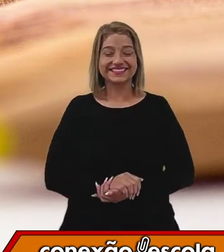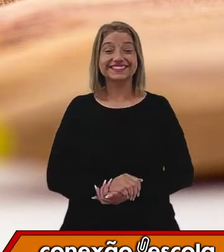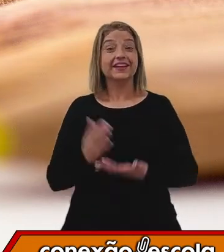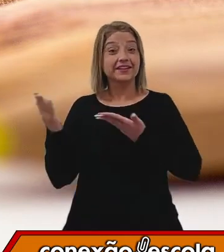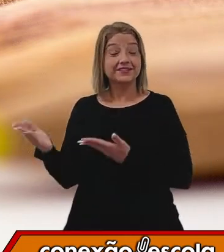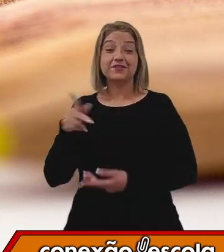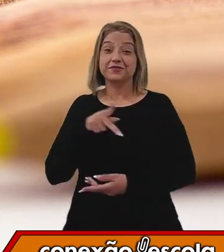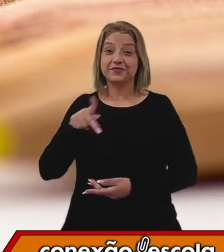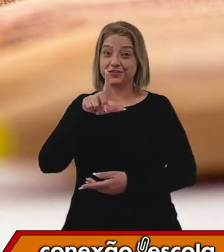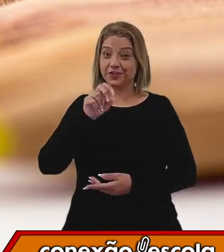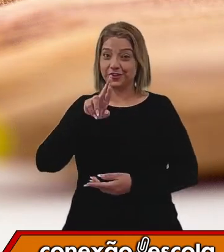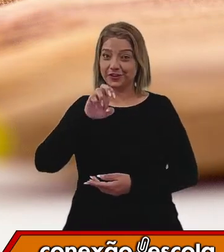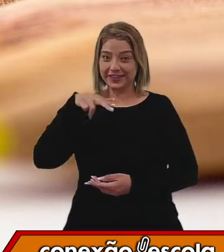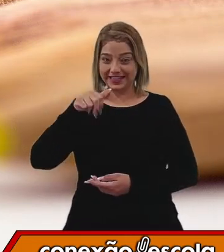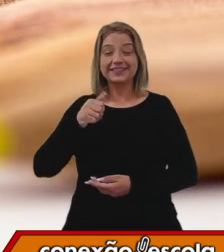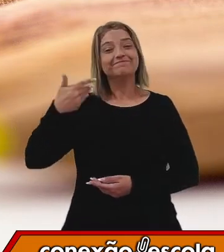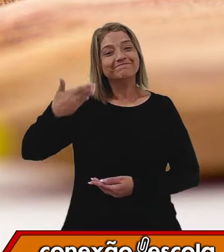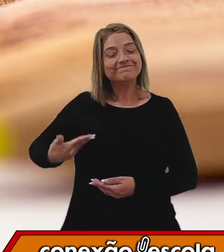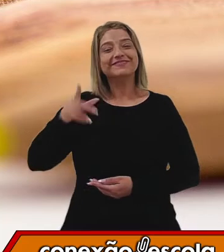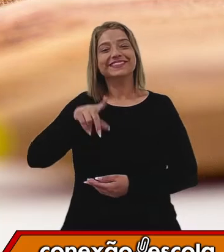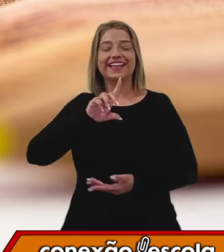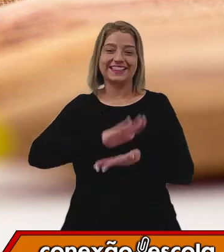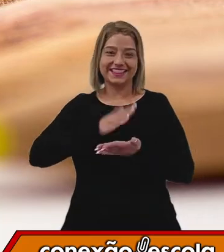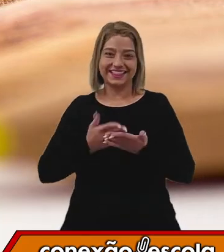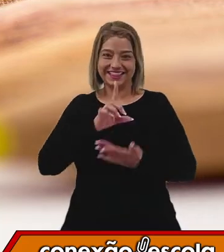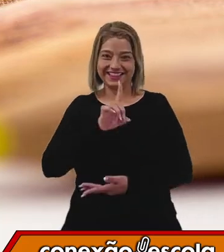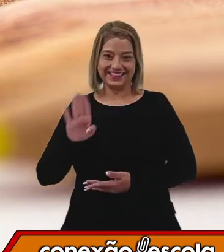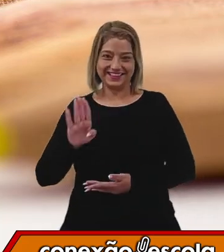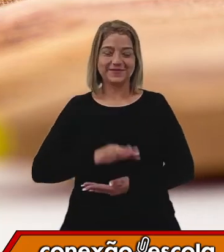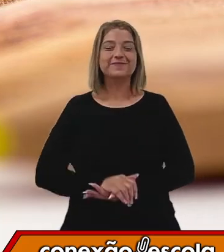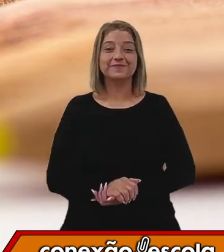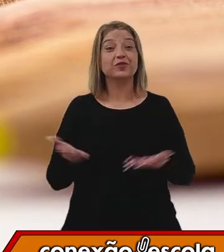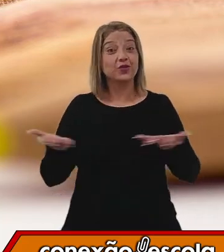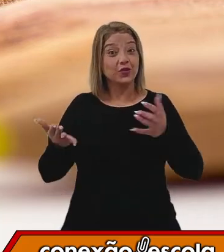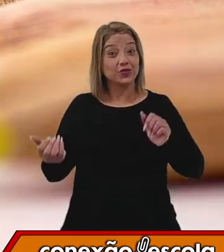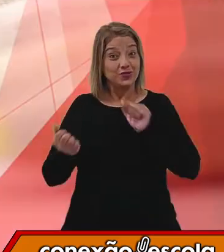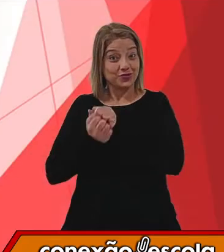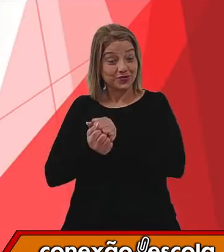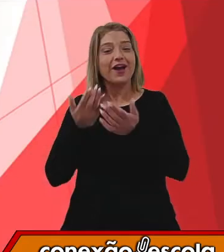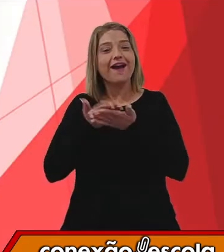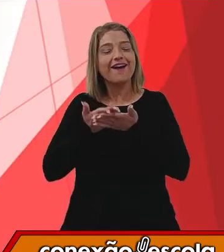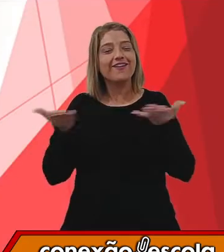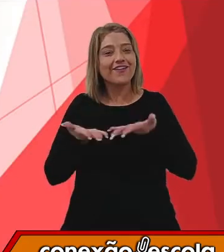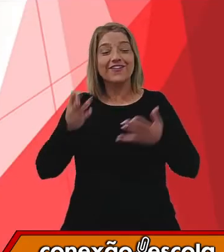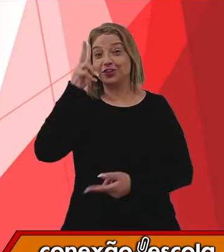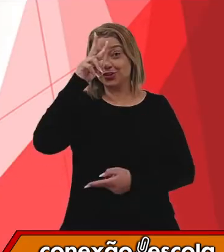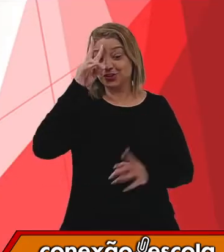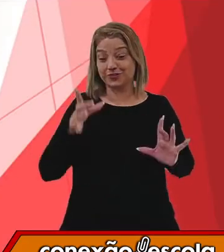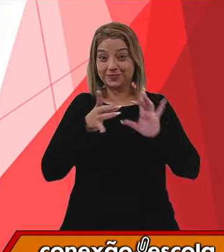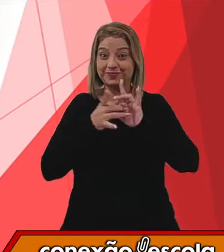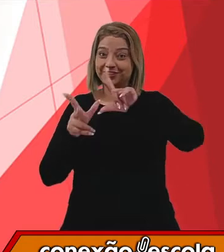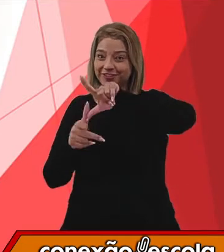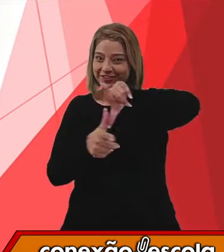vocês? Eu sou a professora Lorena e essa é a intérprete Débora. Estaremos juntas nessa aula de História